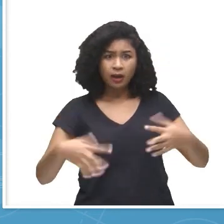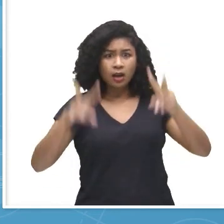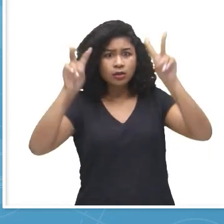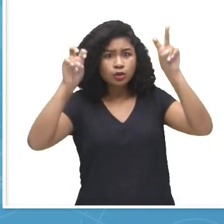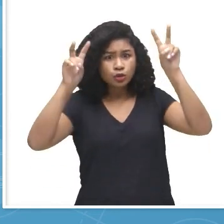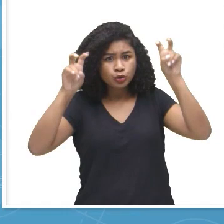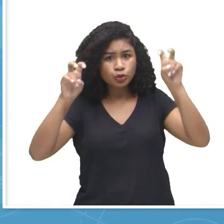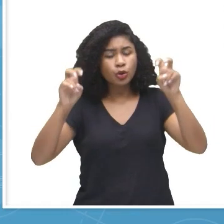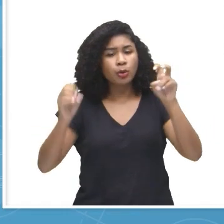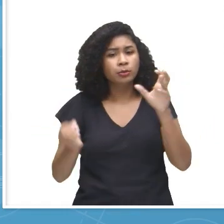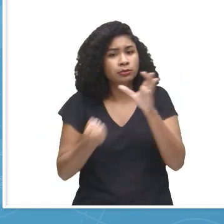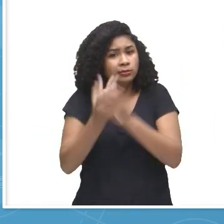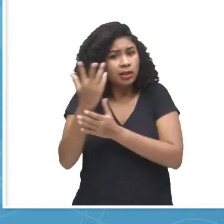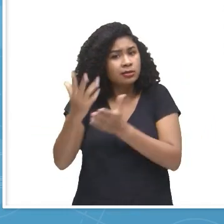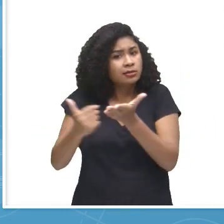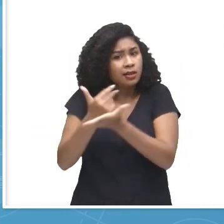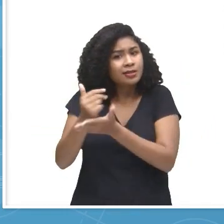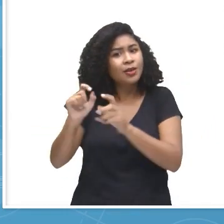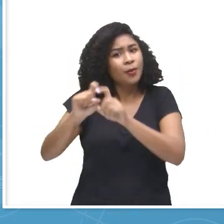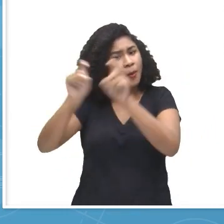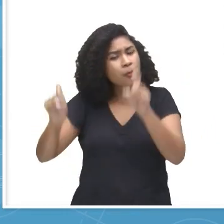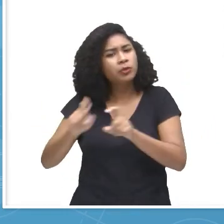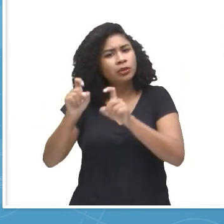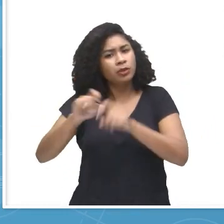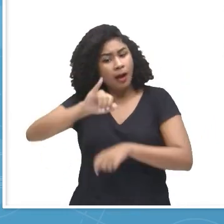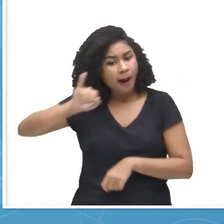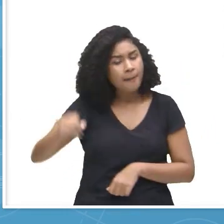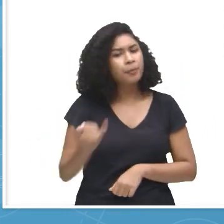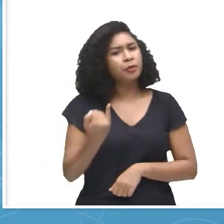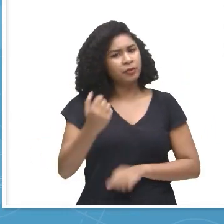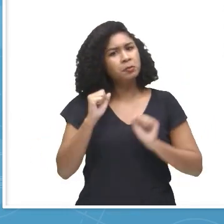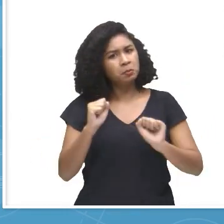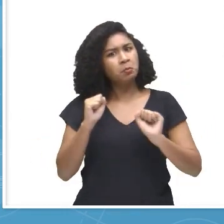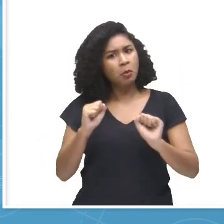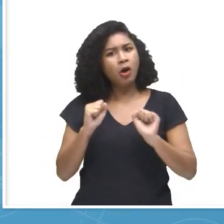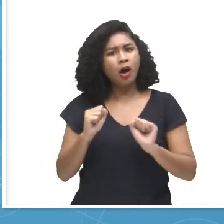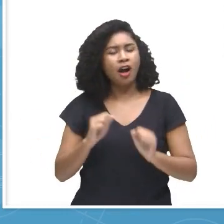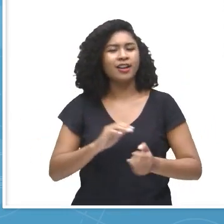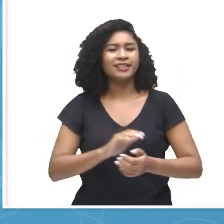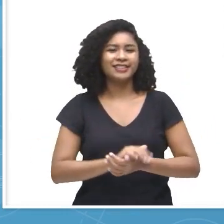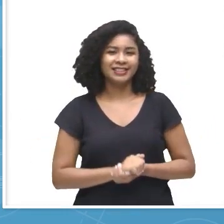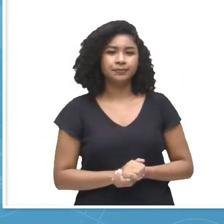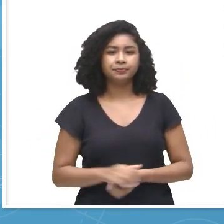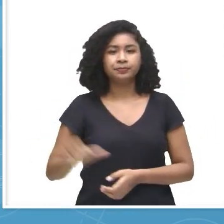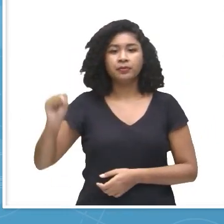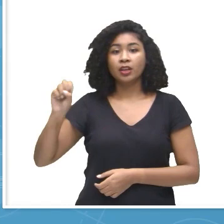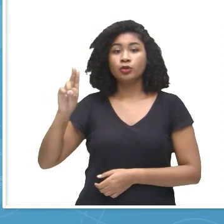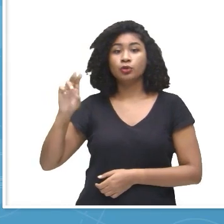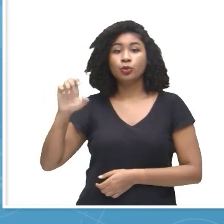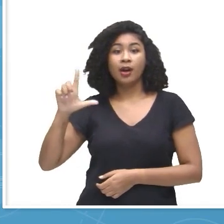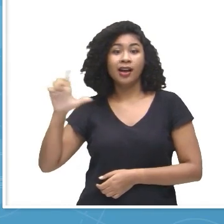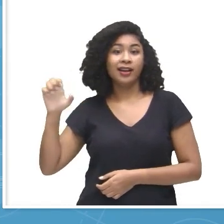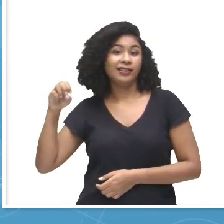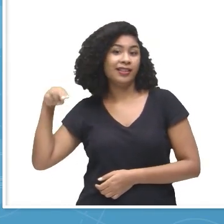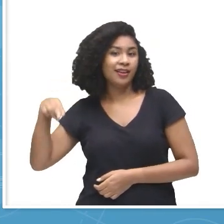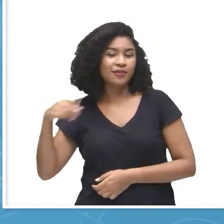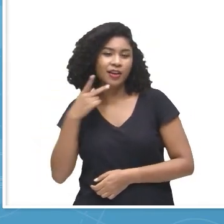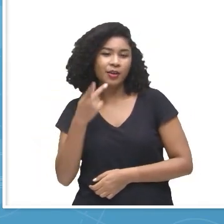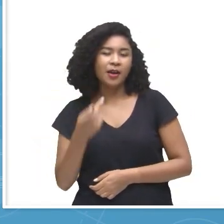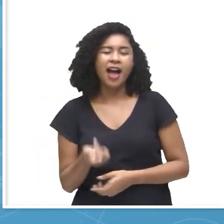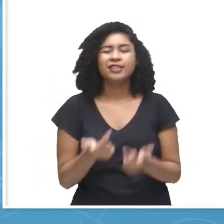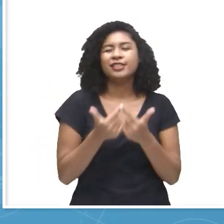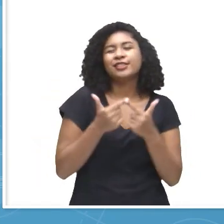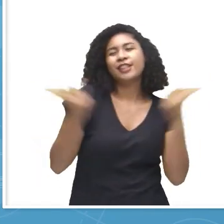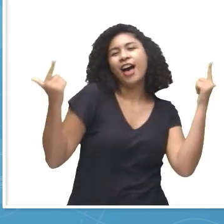ideia aí e vamos desenvolver essa ideia. Então, vamos lá. Olha só, a Suelen falou, ainda bem que eu sei desenhar, então tá de